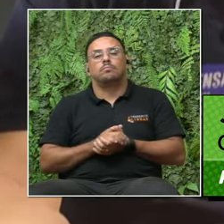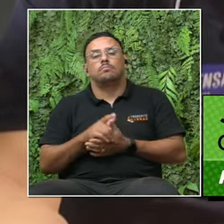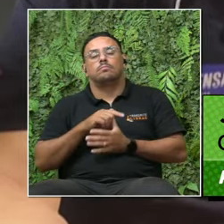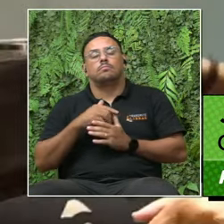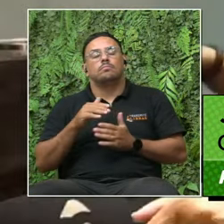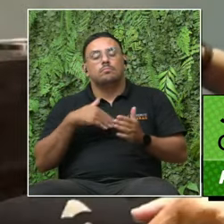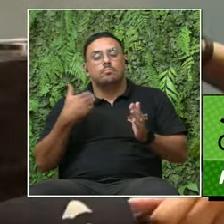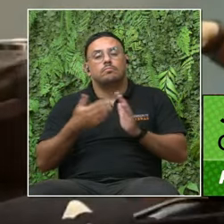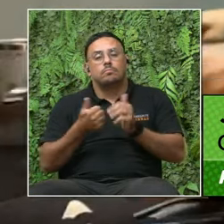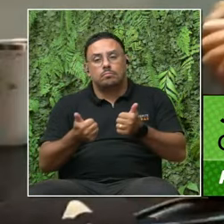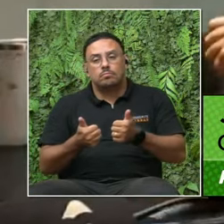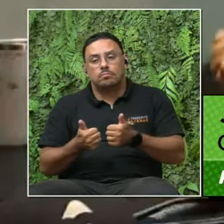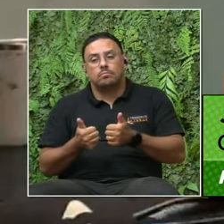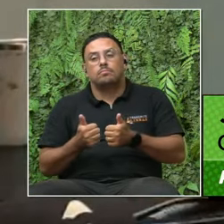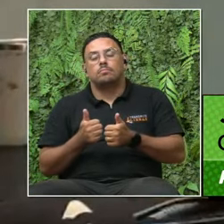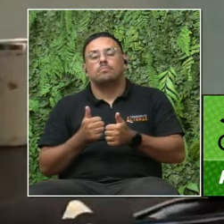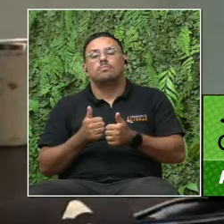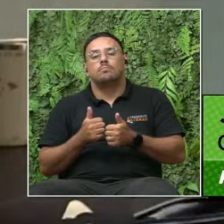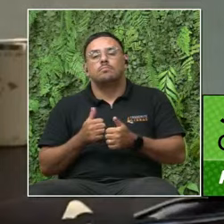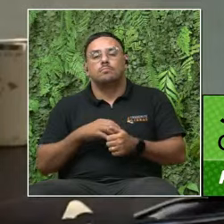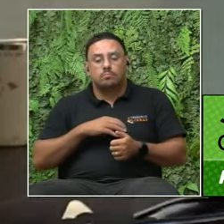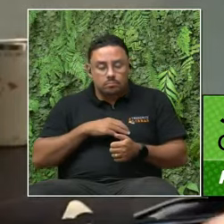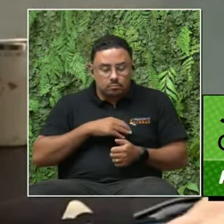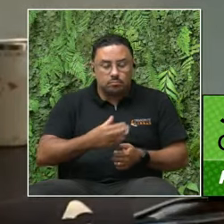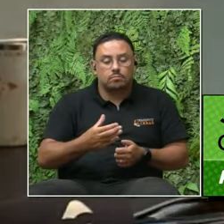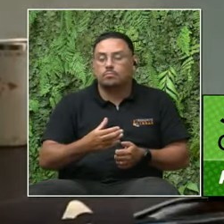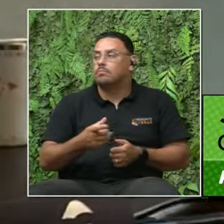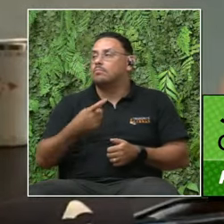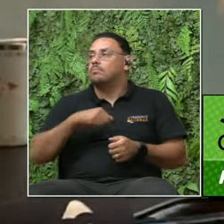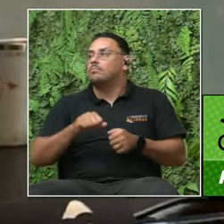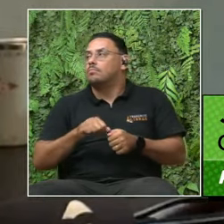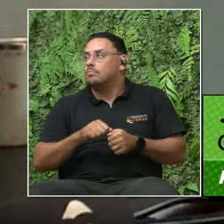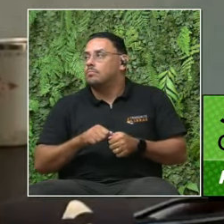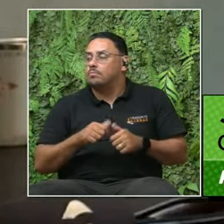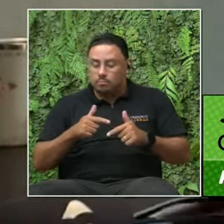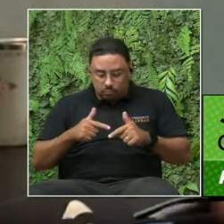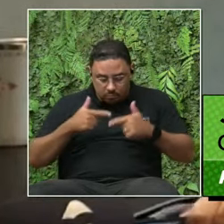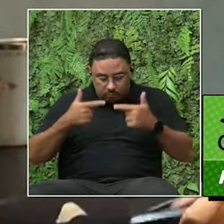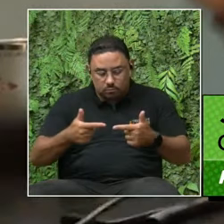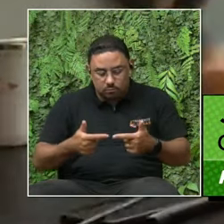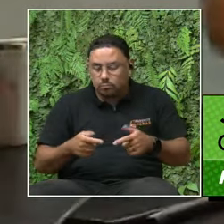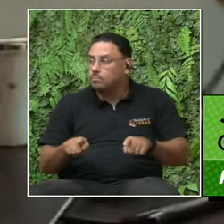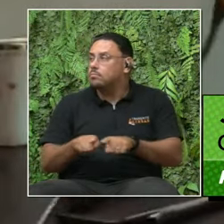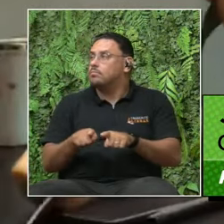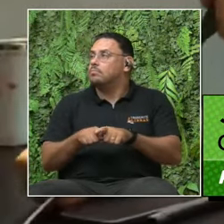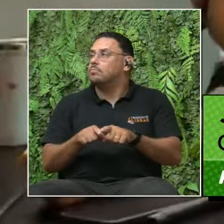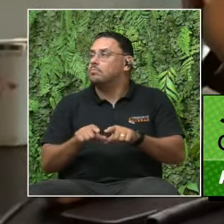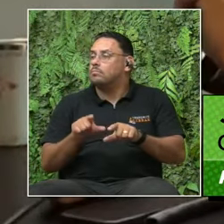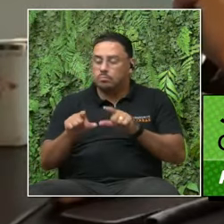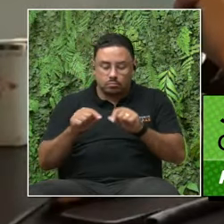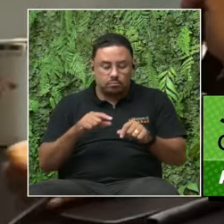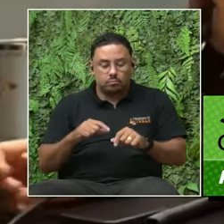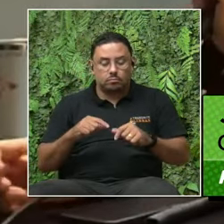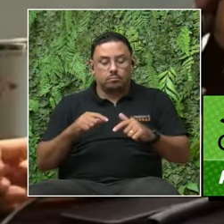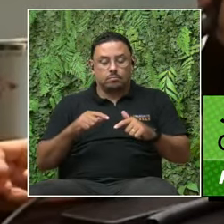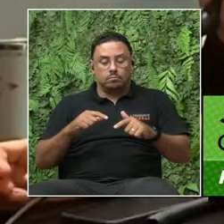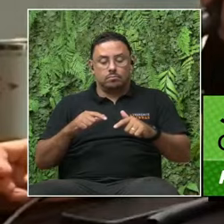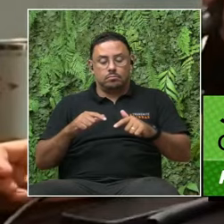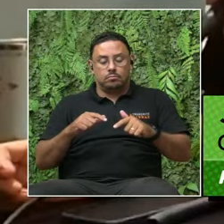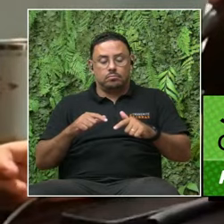Tem de tudo né assim tem ousadia você não descarta não tira dessa equação a sorte porque o detalhe dos clássicos né todo clássico você tem